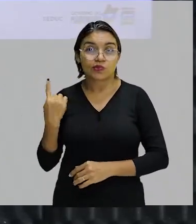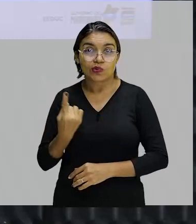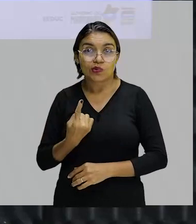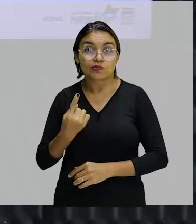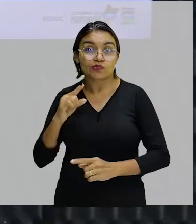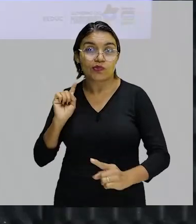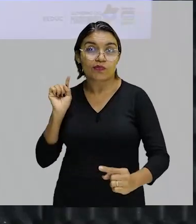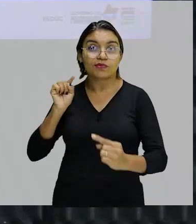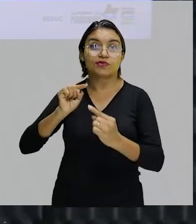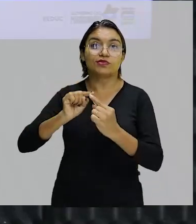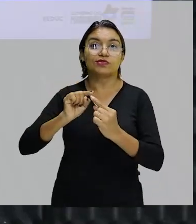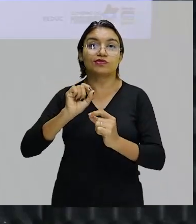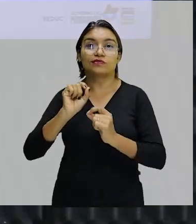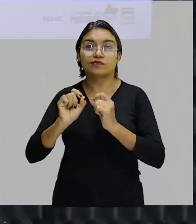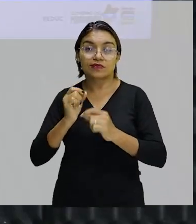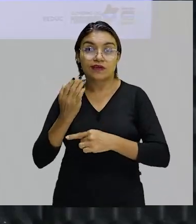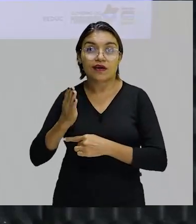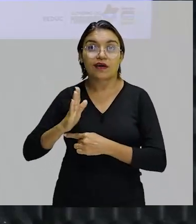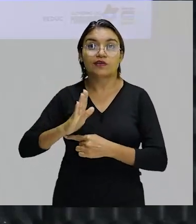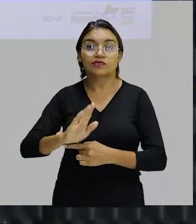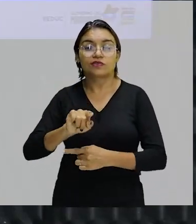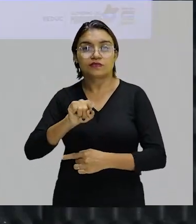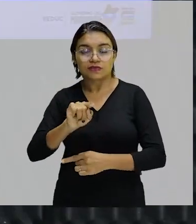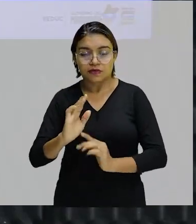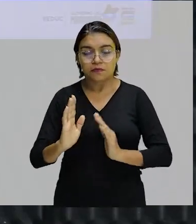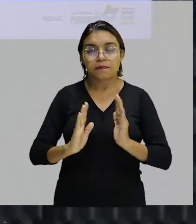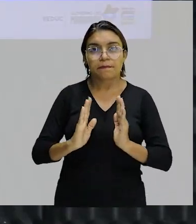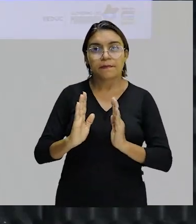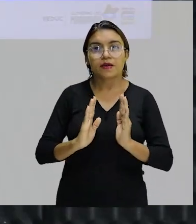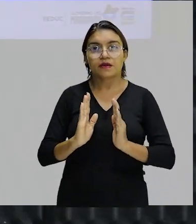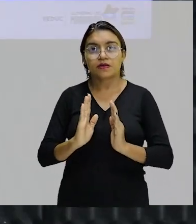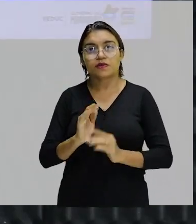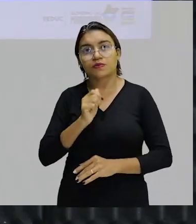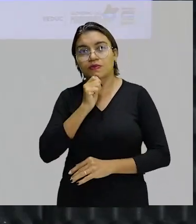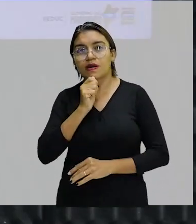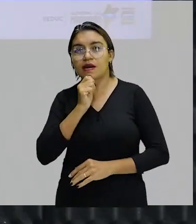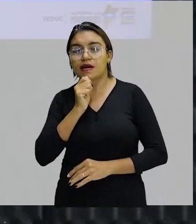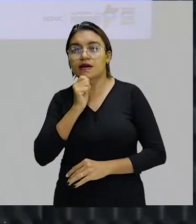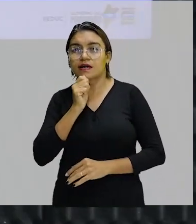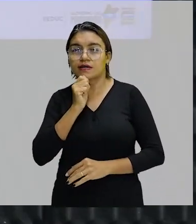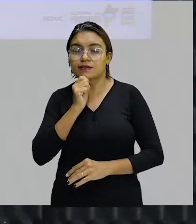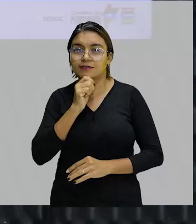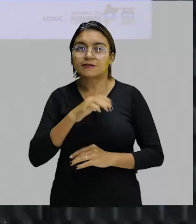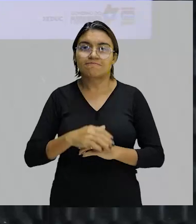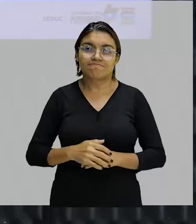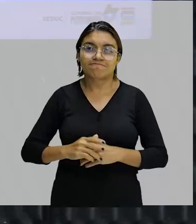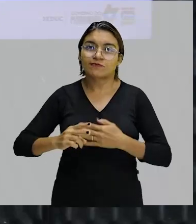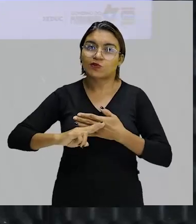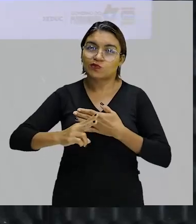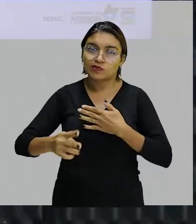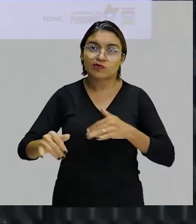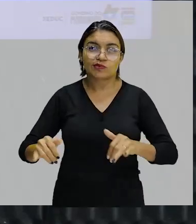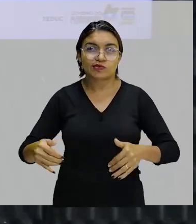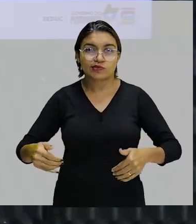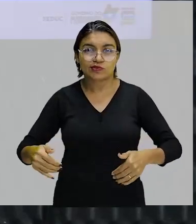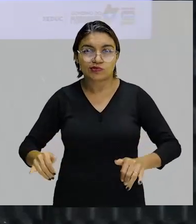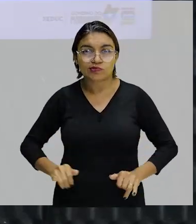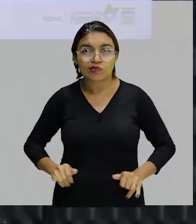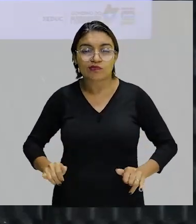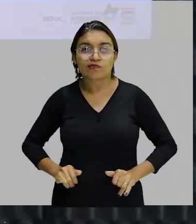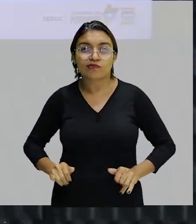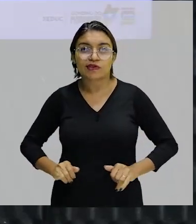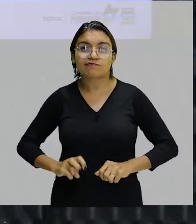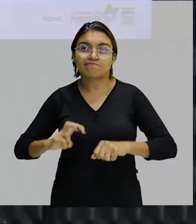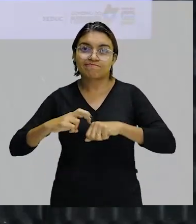aqui dessas aulas é justamente te ajudar nesse período que ainda a gente ainda está aí sofrendo as consequências da pandemia